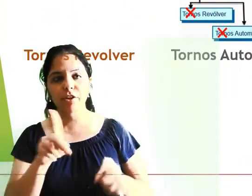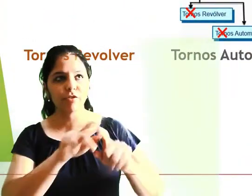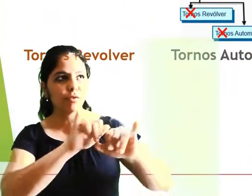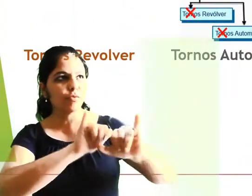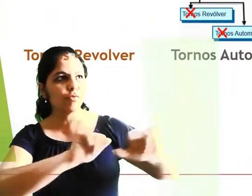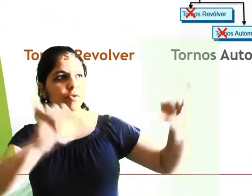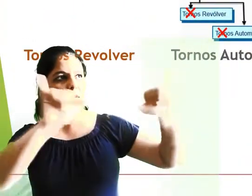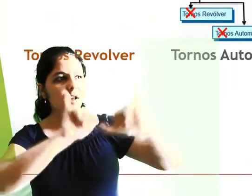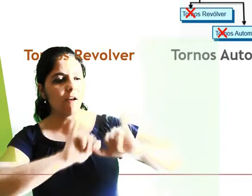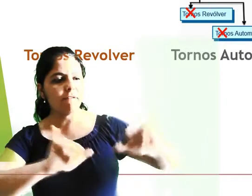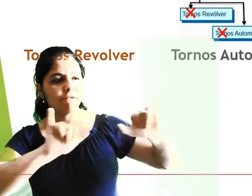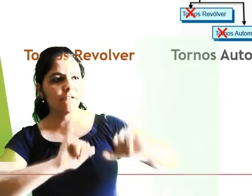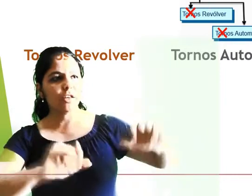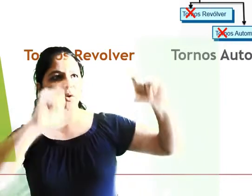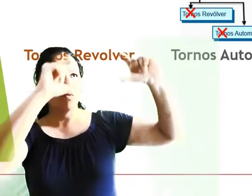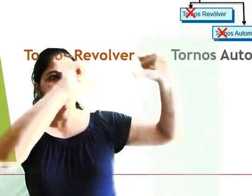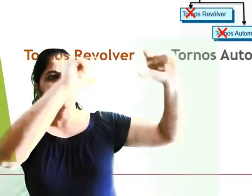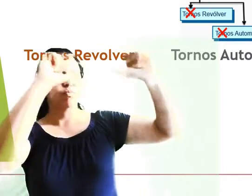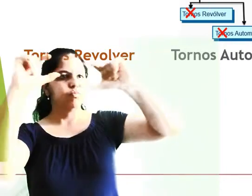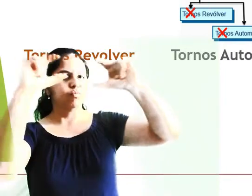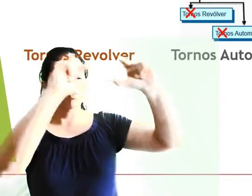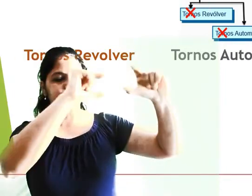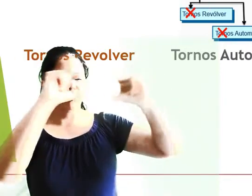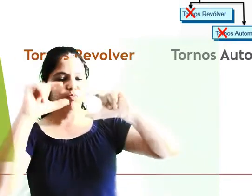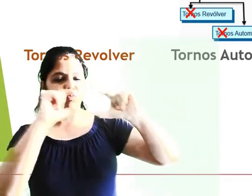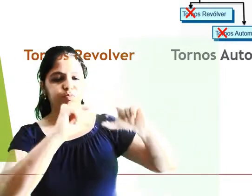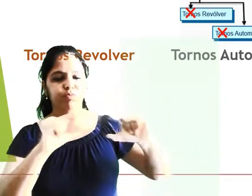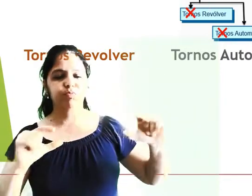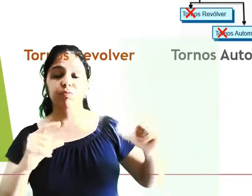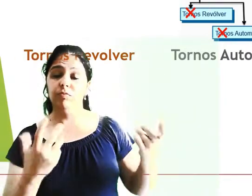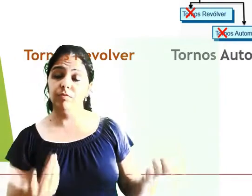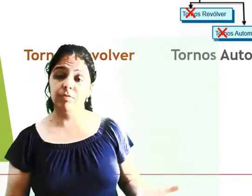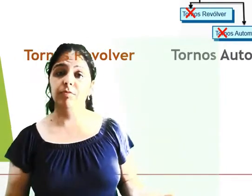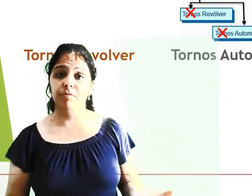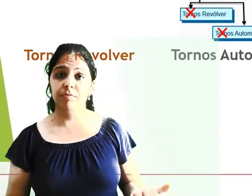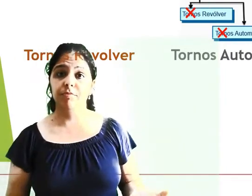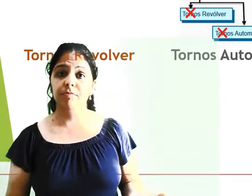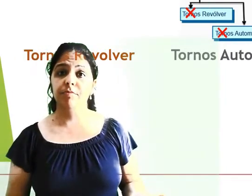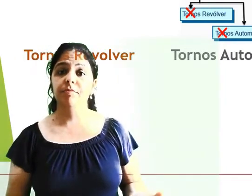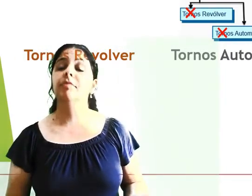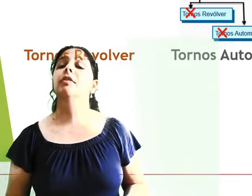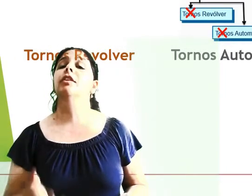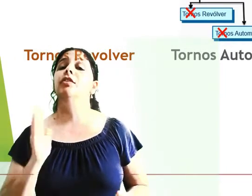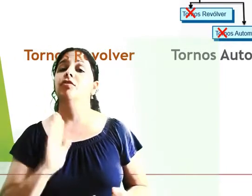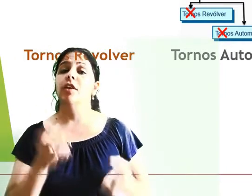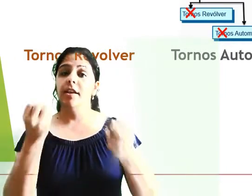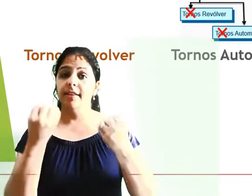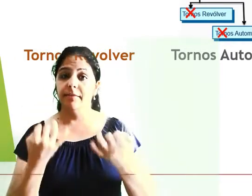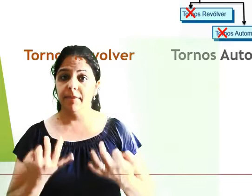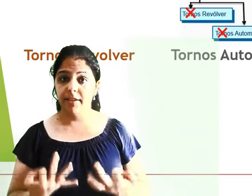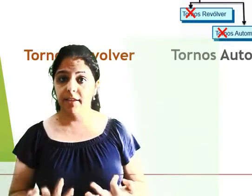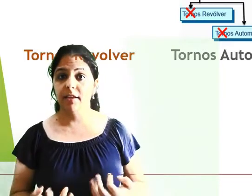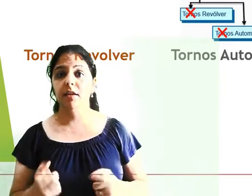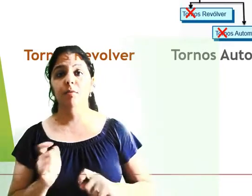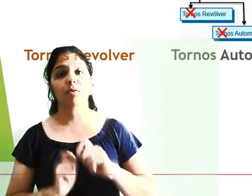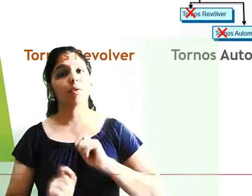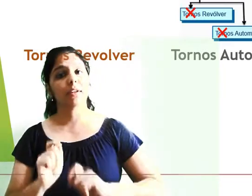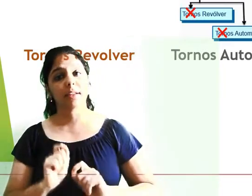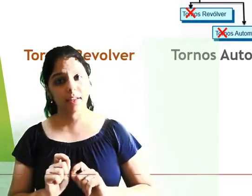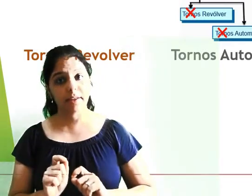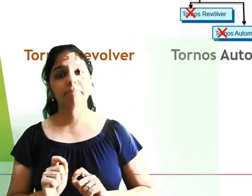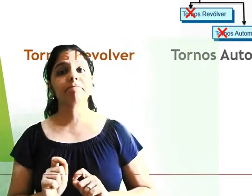cartaz, né, os avisos, né? Como a gente tinha visto no slide anterior. Bom, falamos da importância